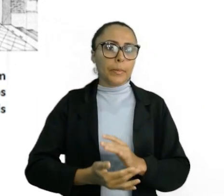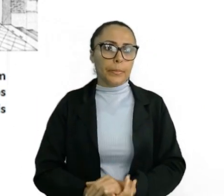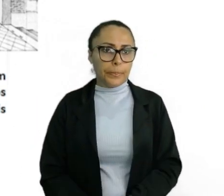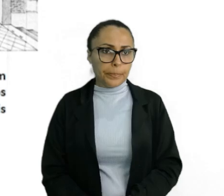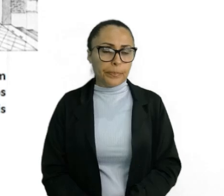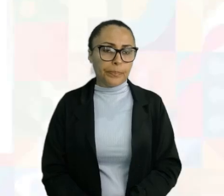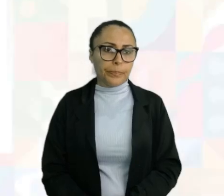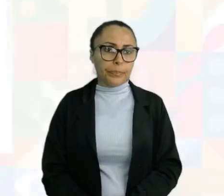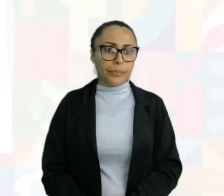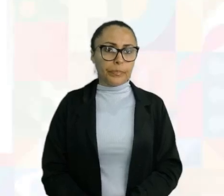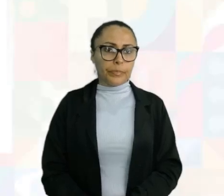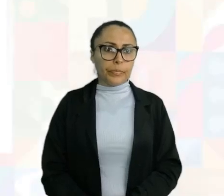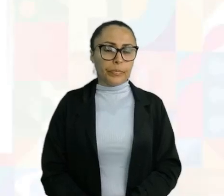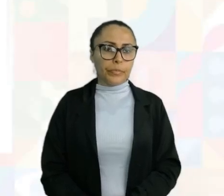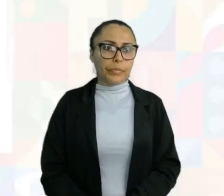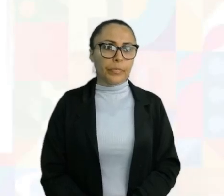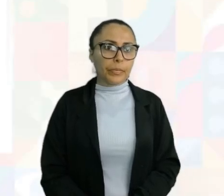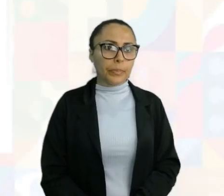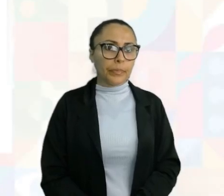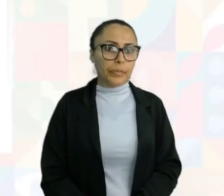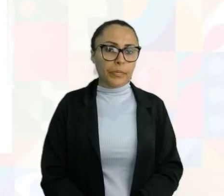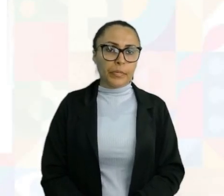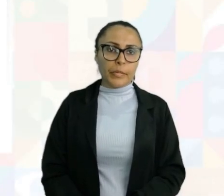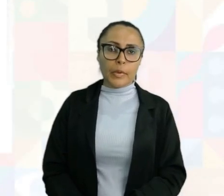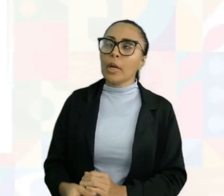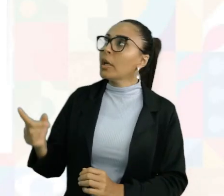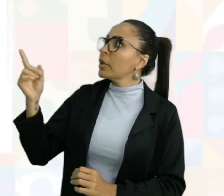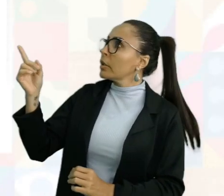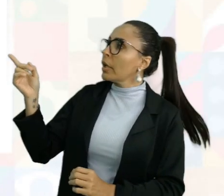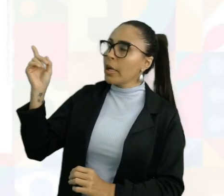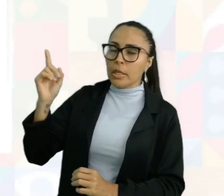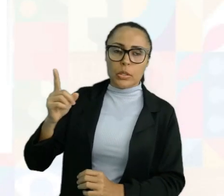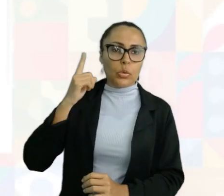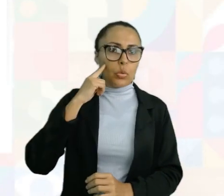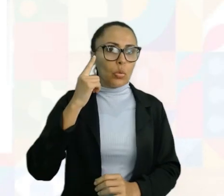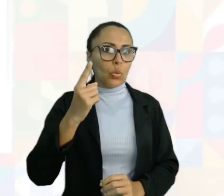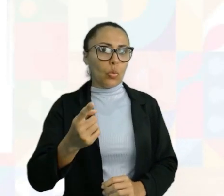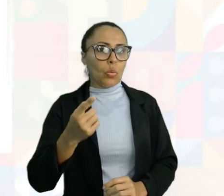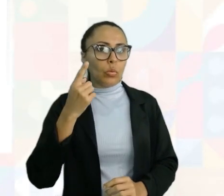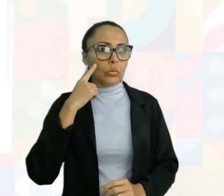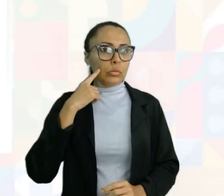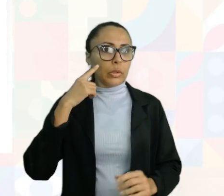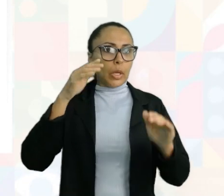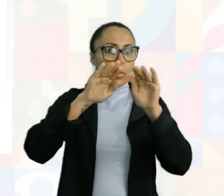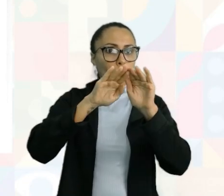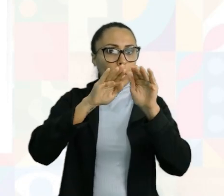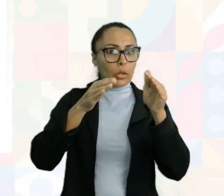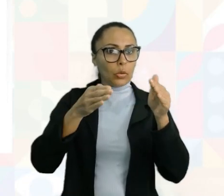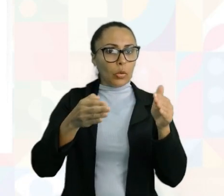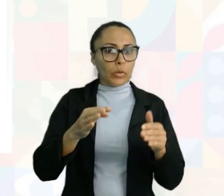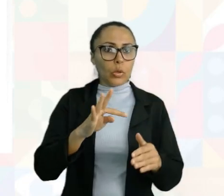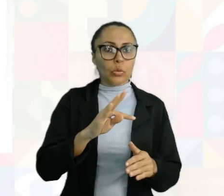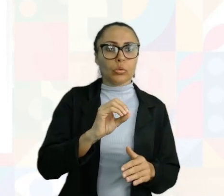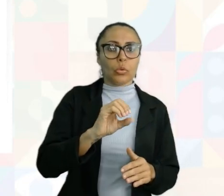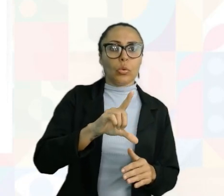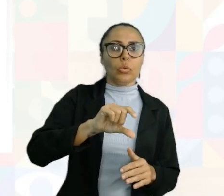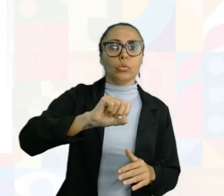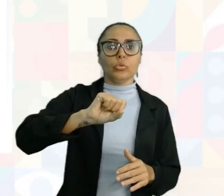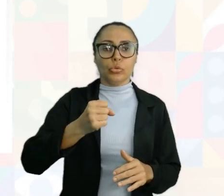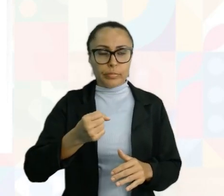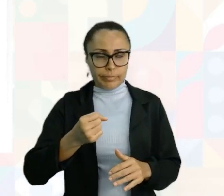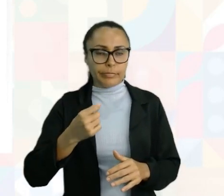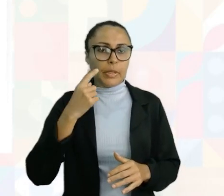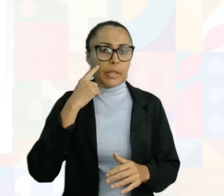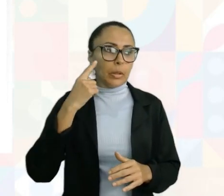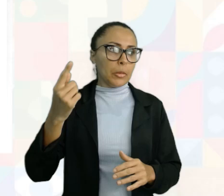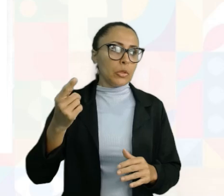Então, tem ali um pórtico, né? E mais adiante um templo redondo, que era chamado de Tolos, né? Então, a pessoa que